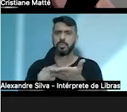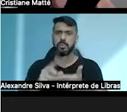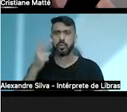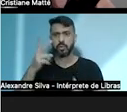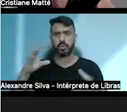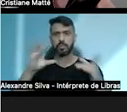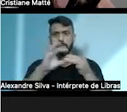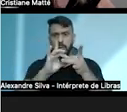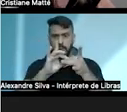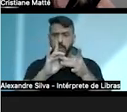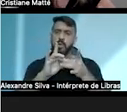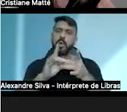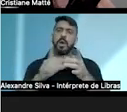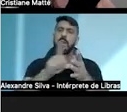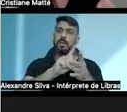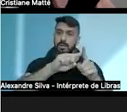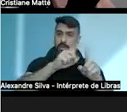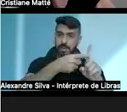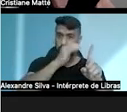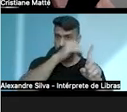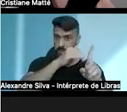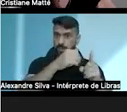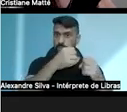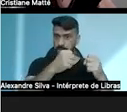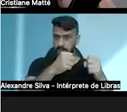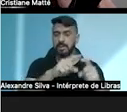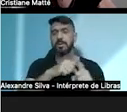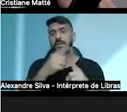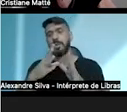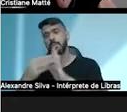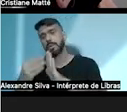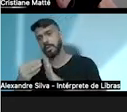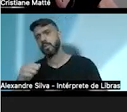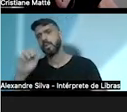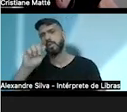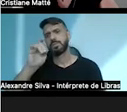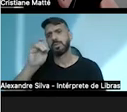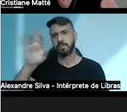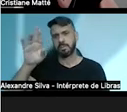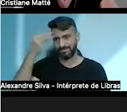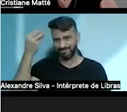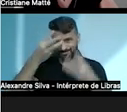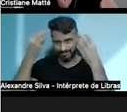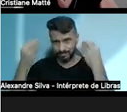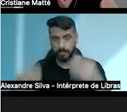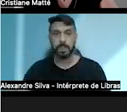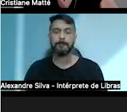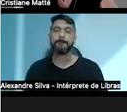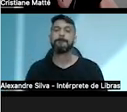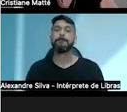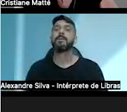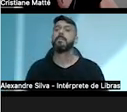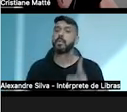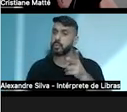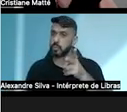correlacionando os efeitos pré-natais do exercício materno e com o modelo, então, da doença de Alzheimer. que a gente fez aqui? Continuou fazendo o